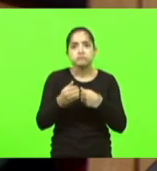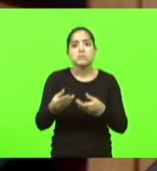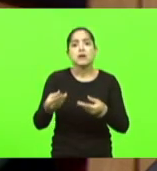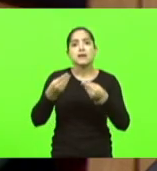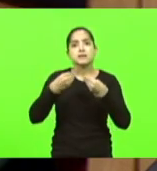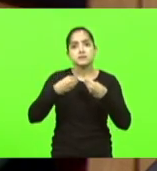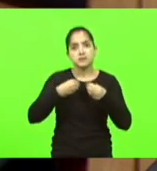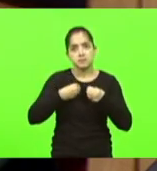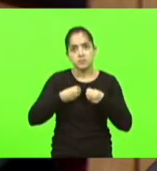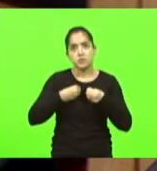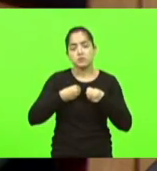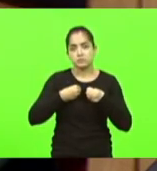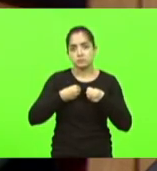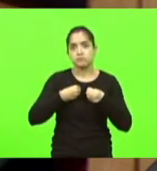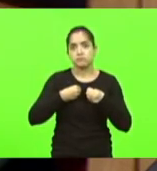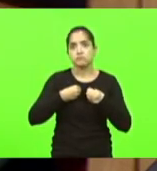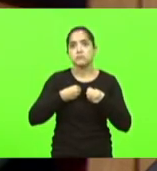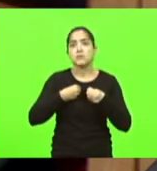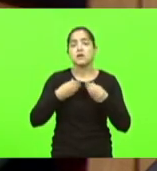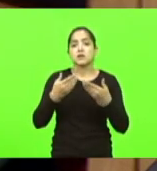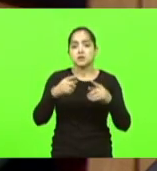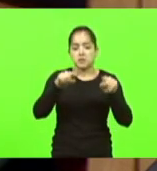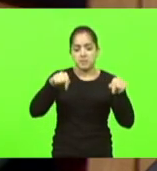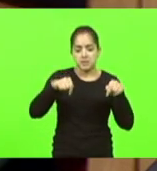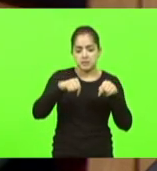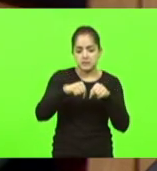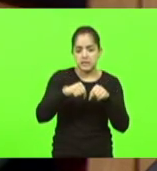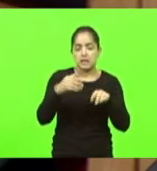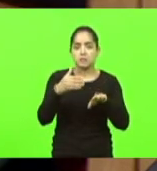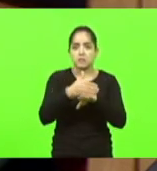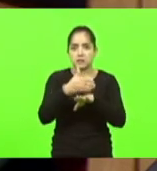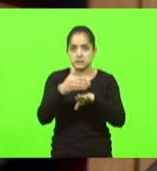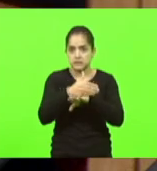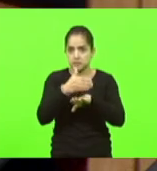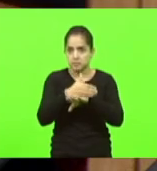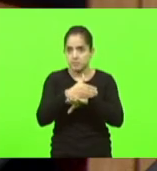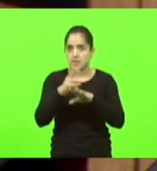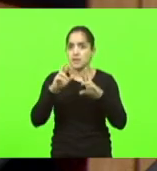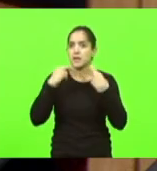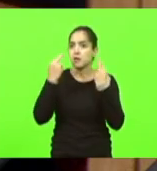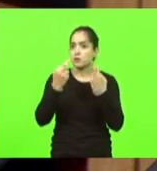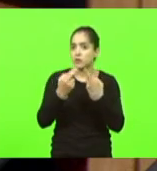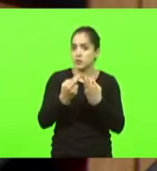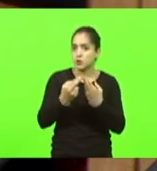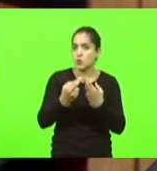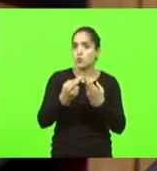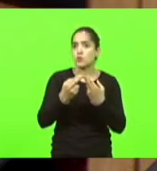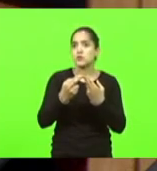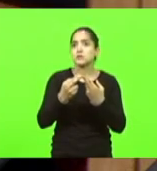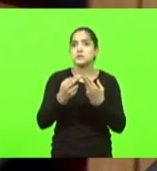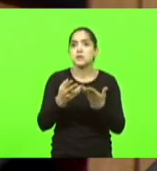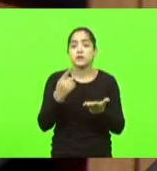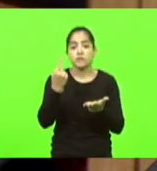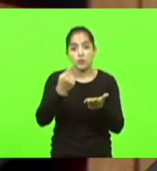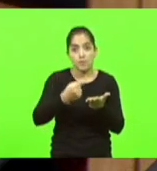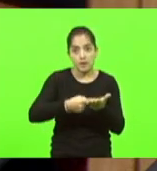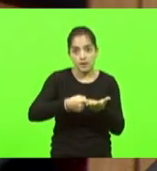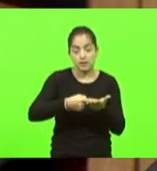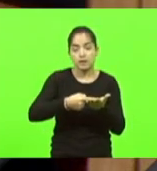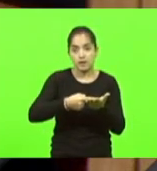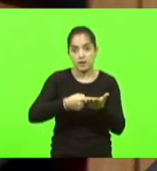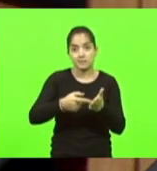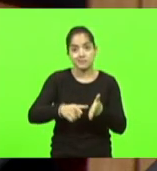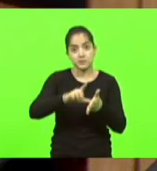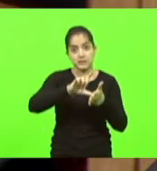inúmeras delegações no meu gabinete Participei de várias reuniões que foram promovidas anteriormente a